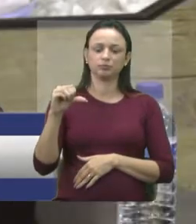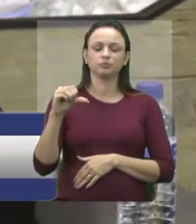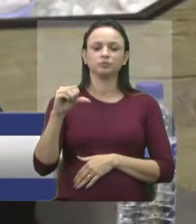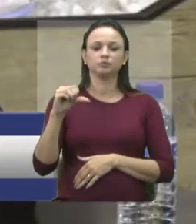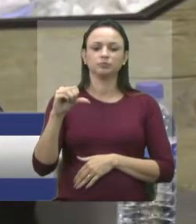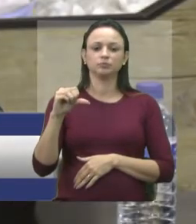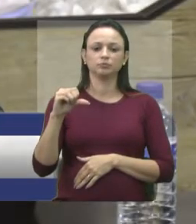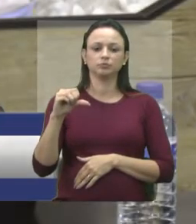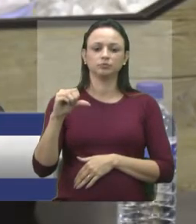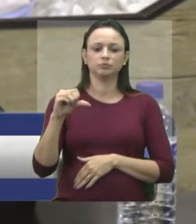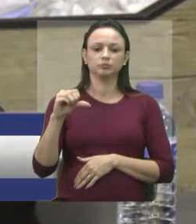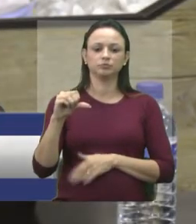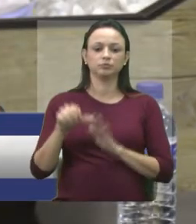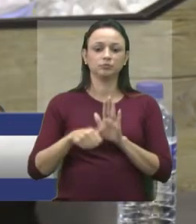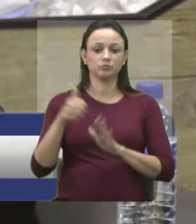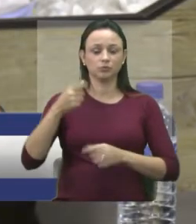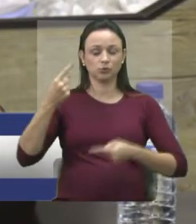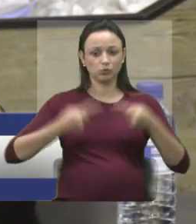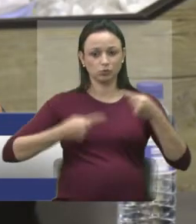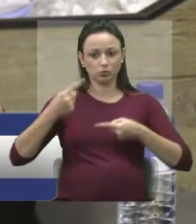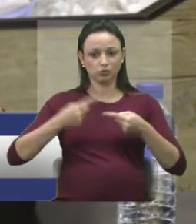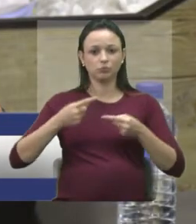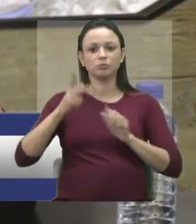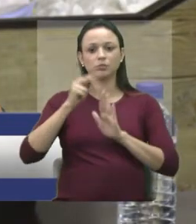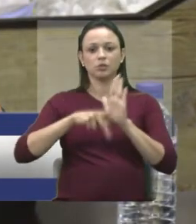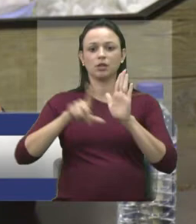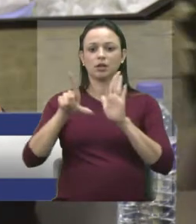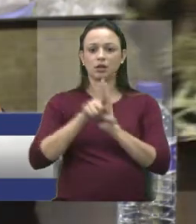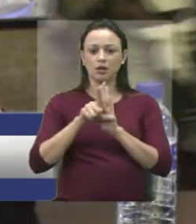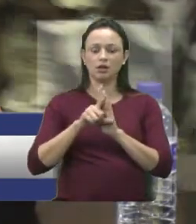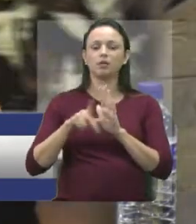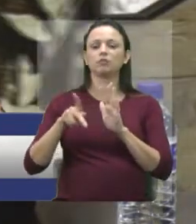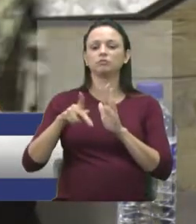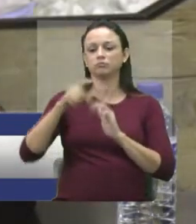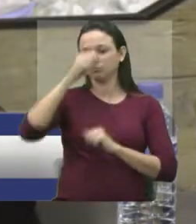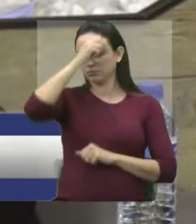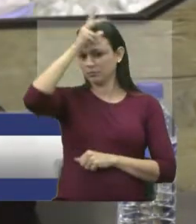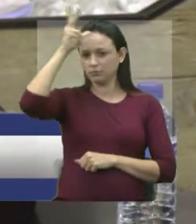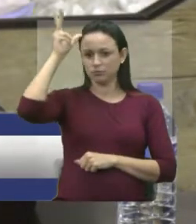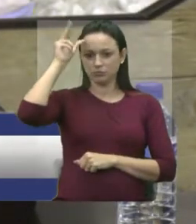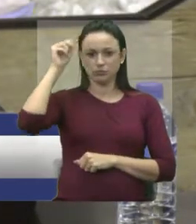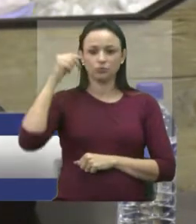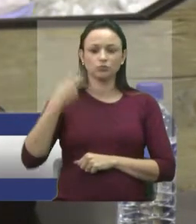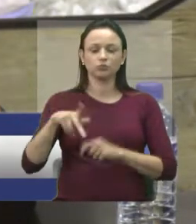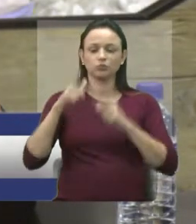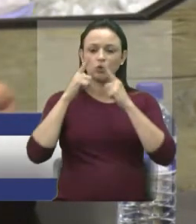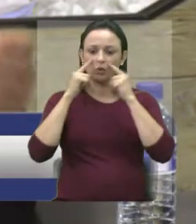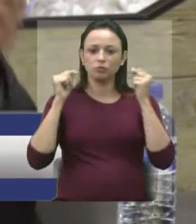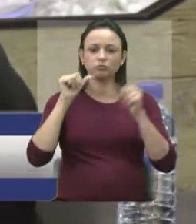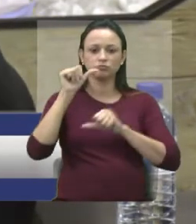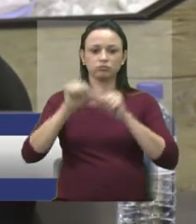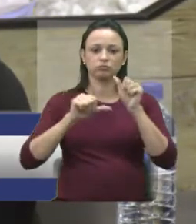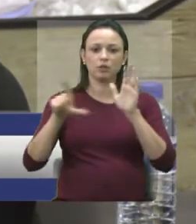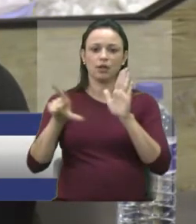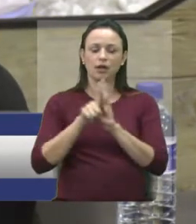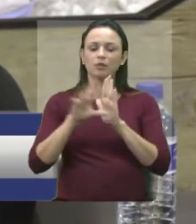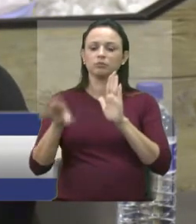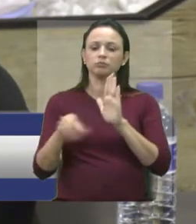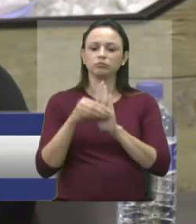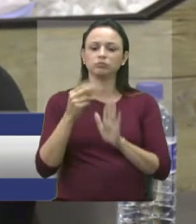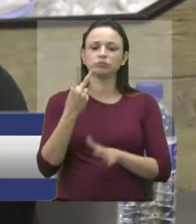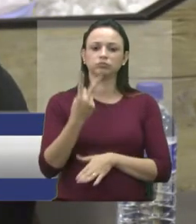5/2019. Primeira discussão do projeto de lei complementar de iniciativa da Prefeitura Municipal de Jaú, que altera a lei complementar